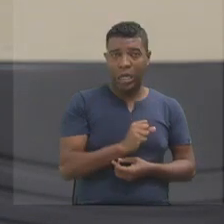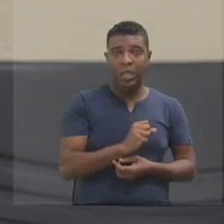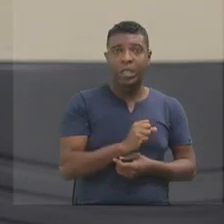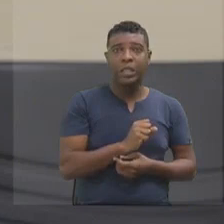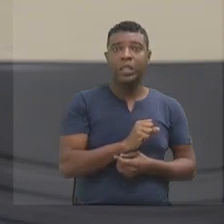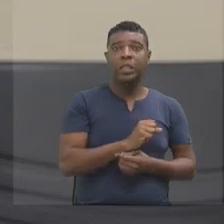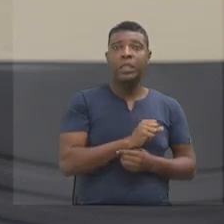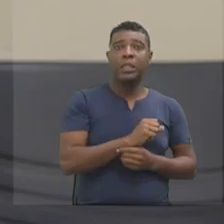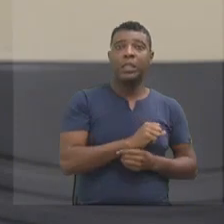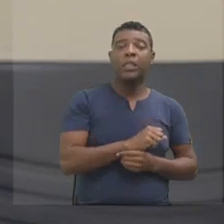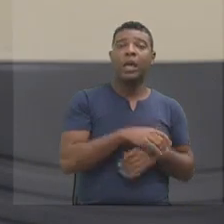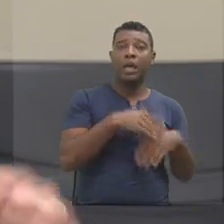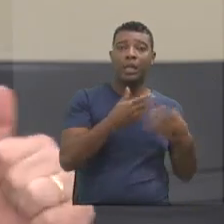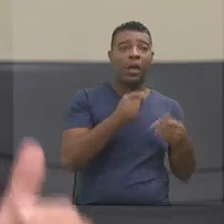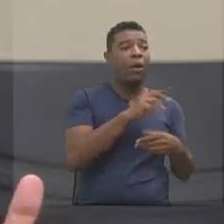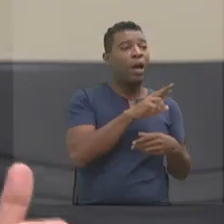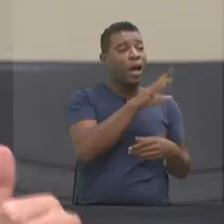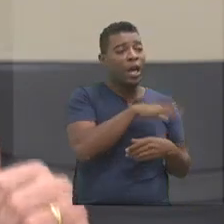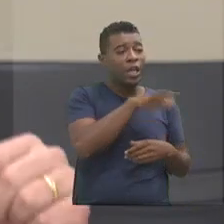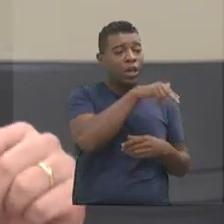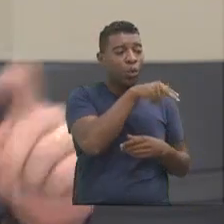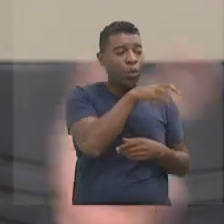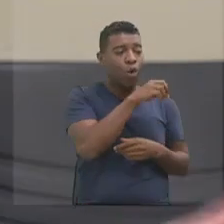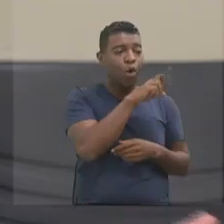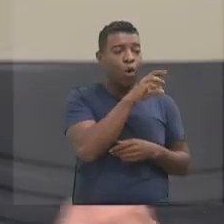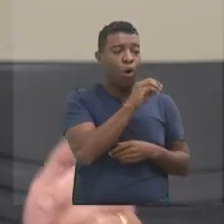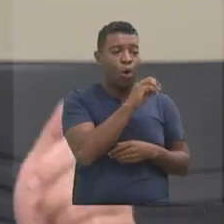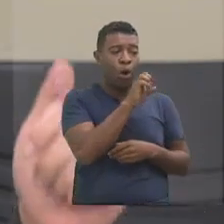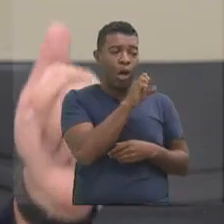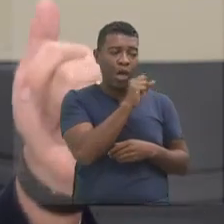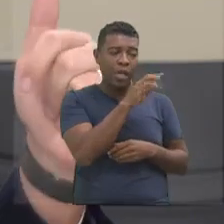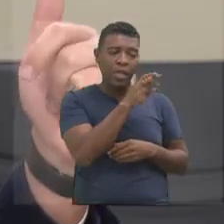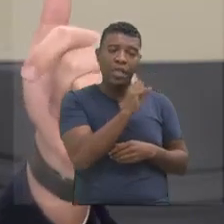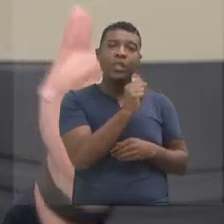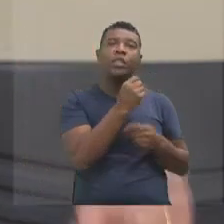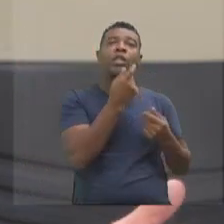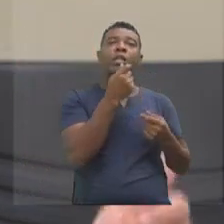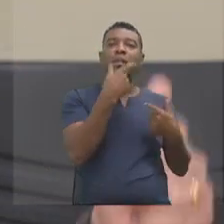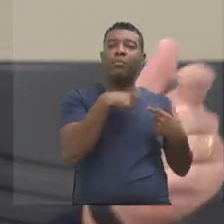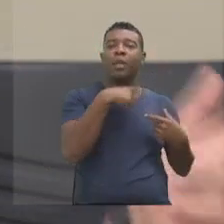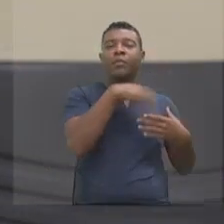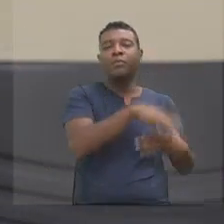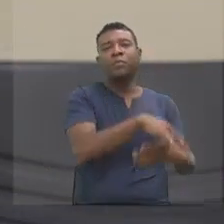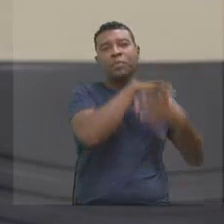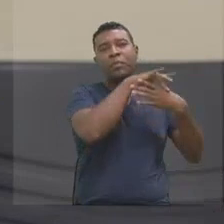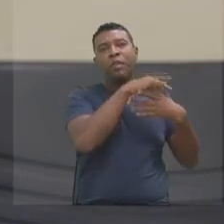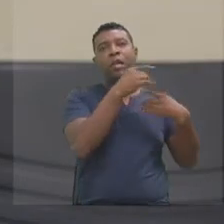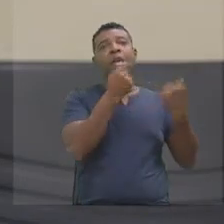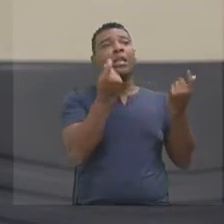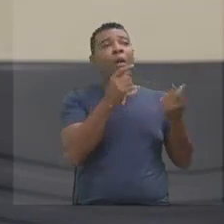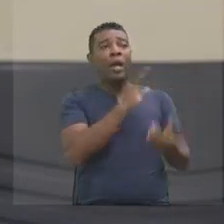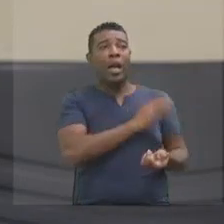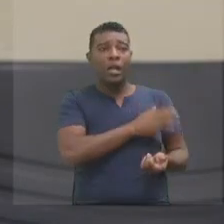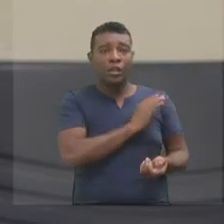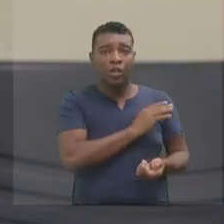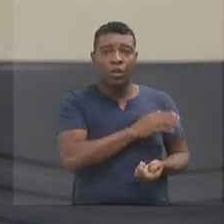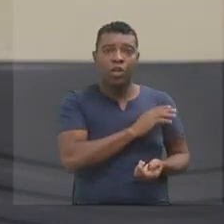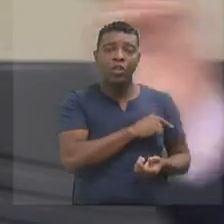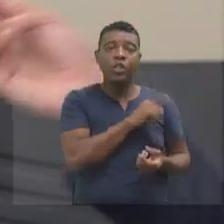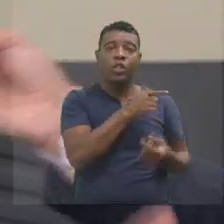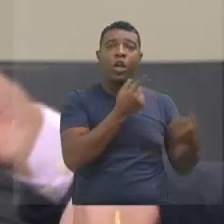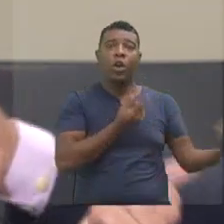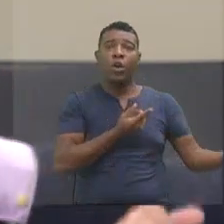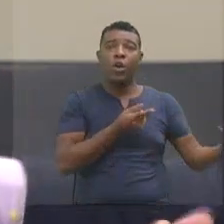Noroeste merece destaque Paracatu especial é fato de mim especial cardiologia este convênio